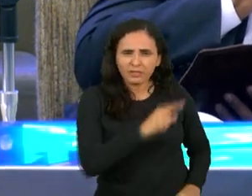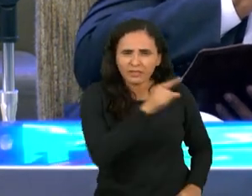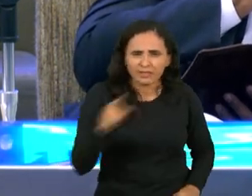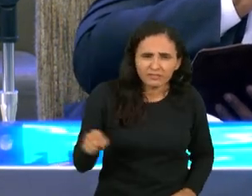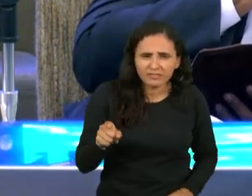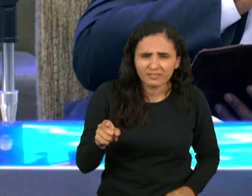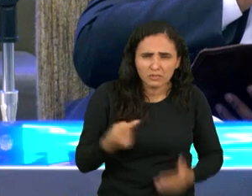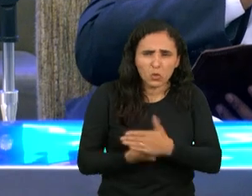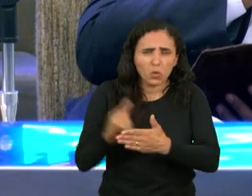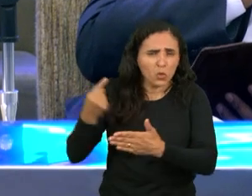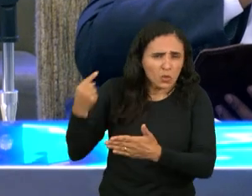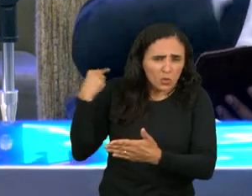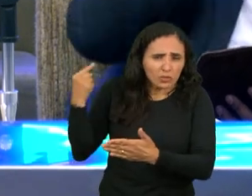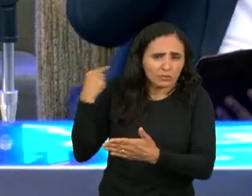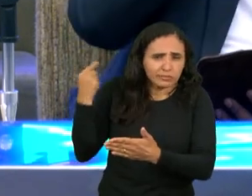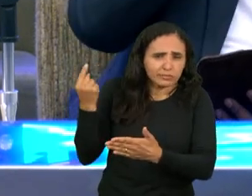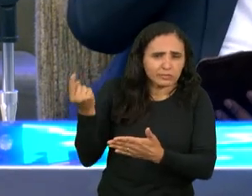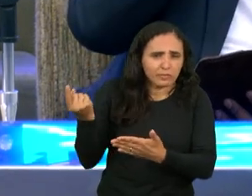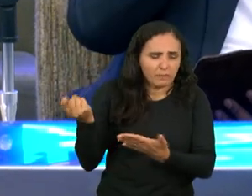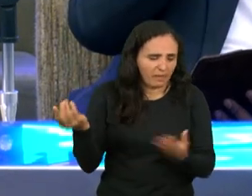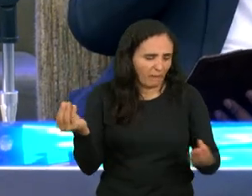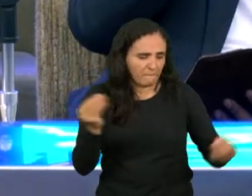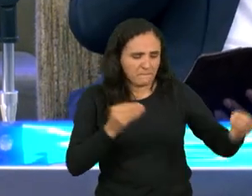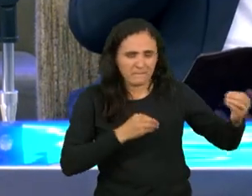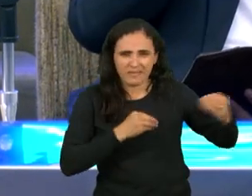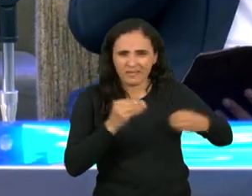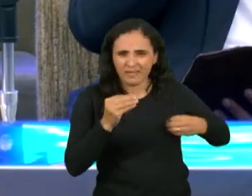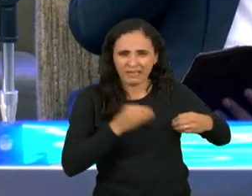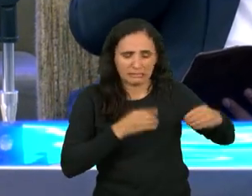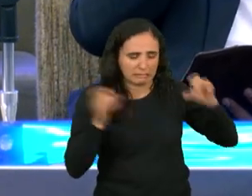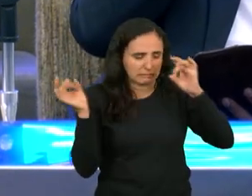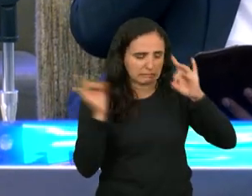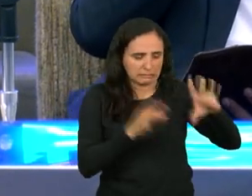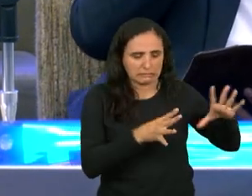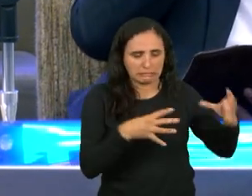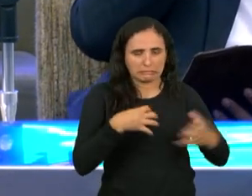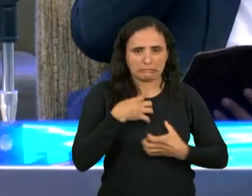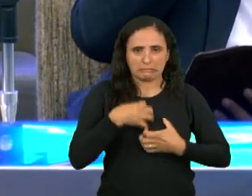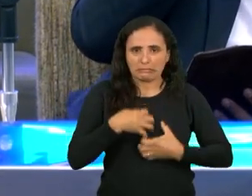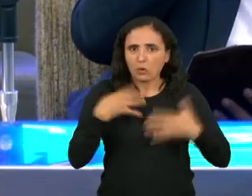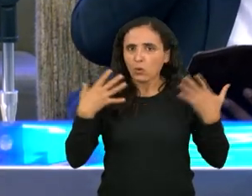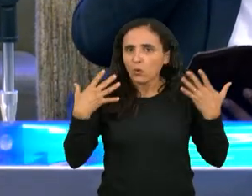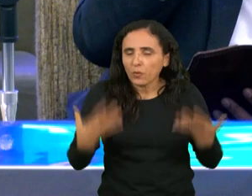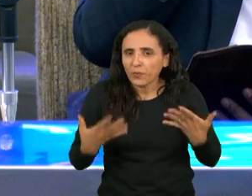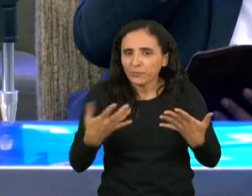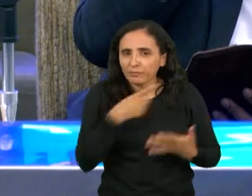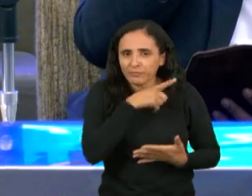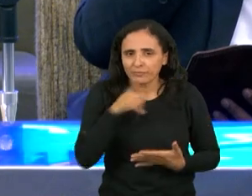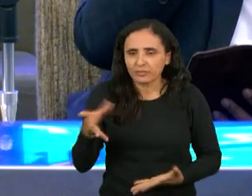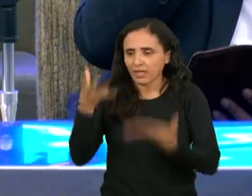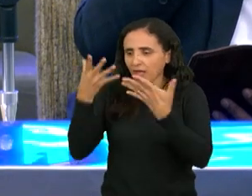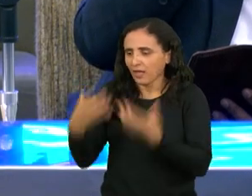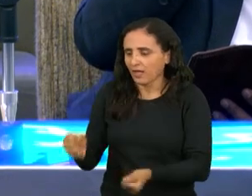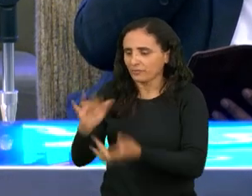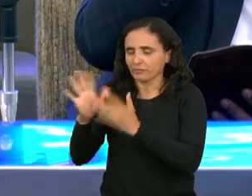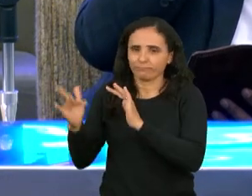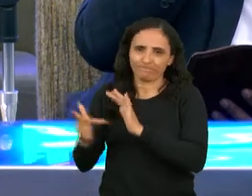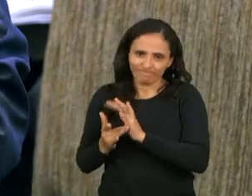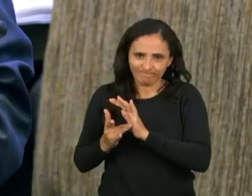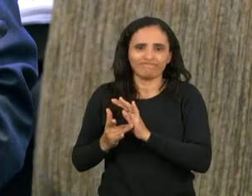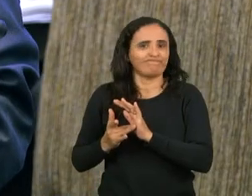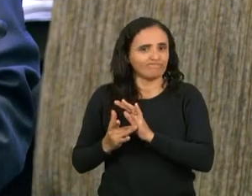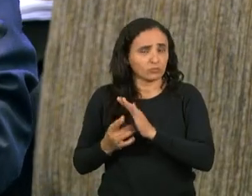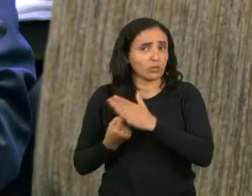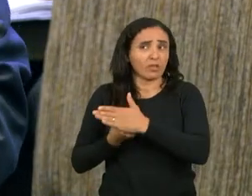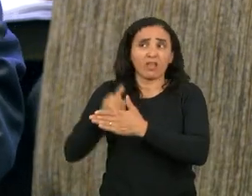vós como irmãos mortos em ofensas e pecados em que no